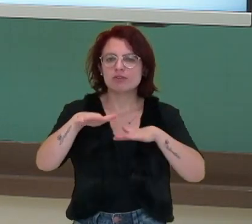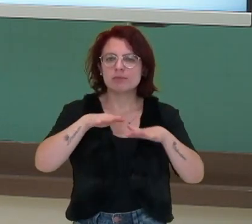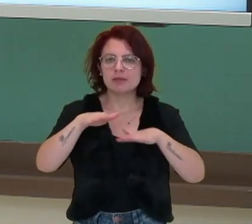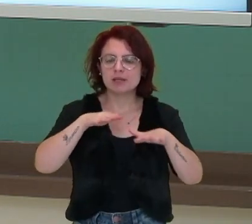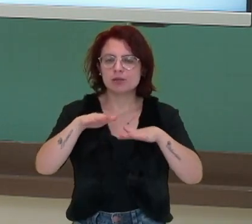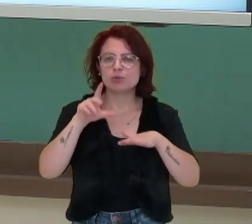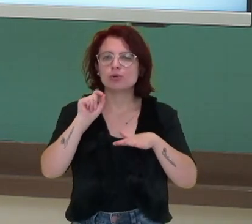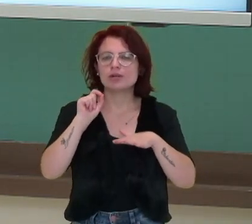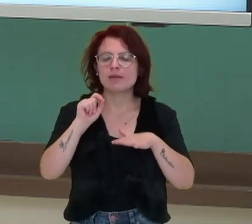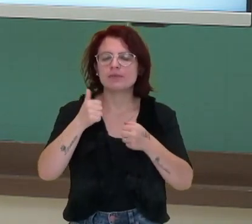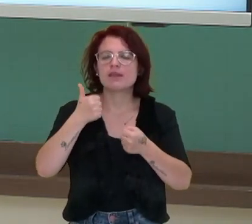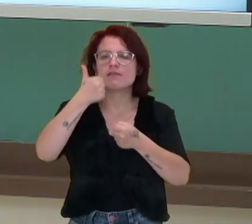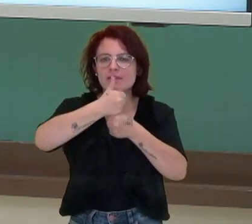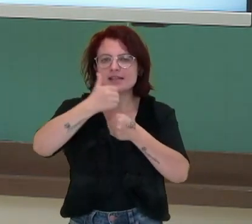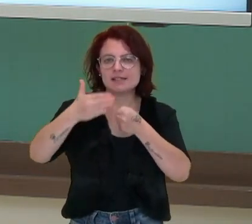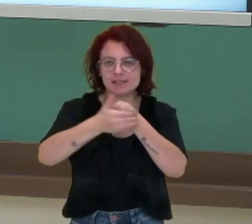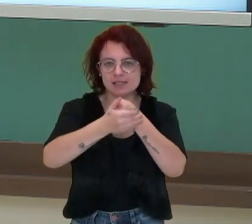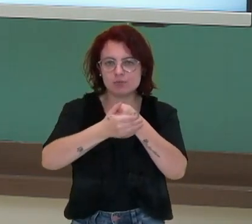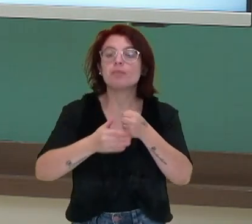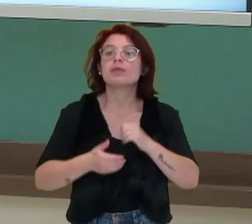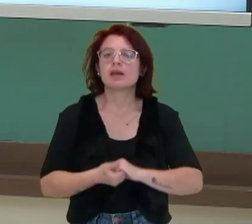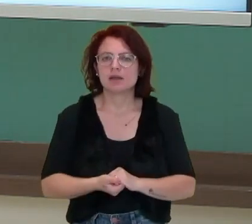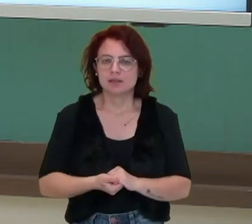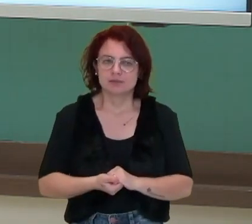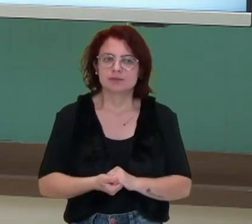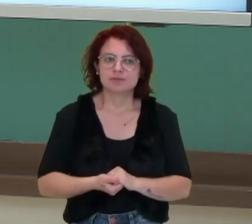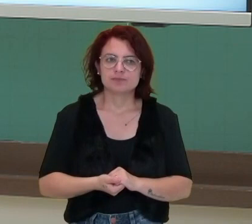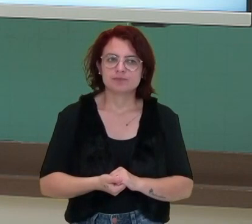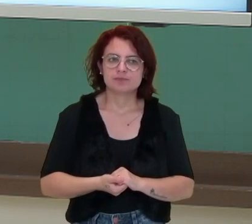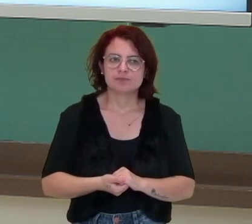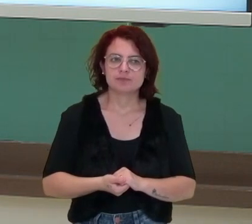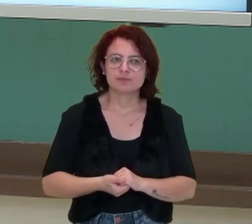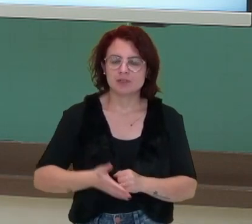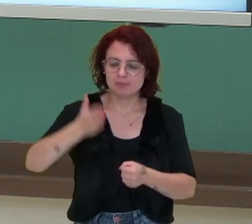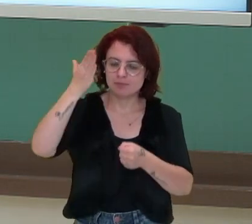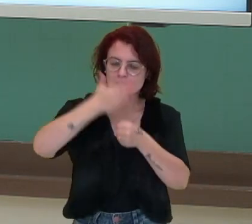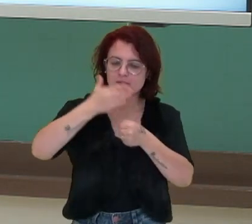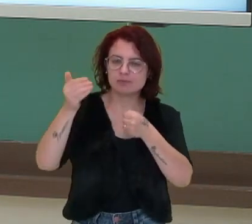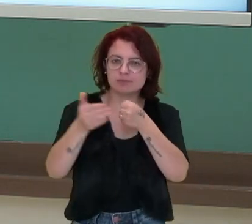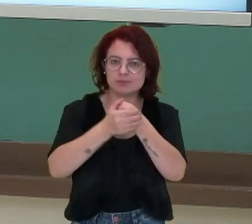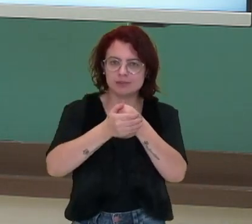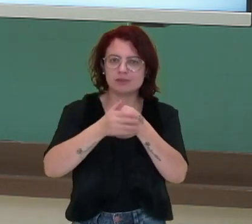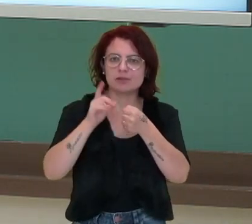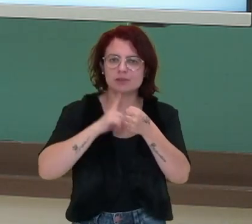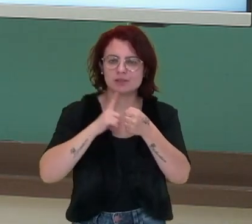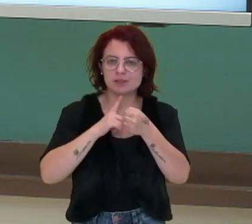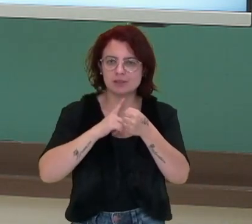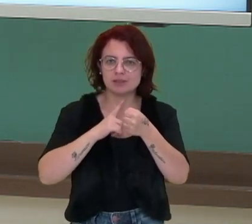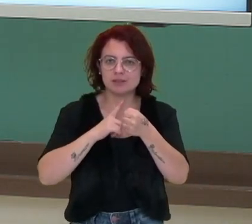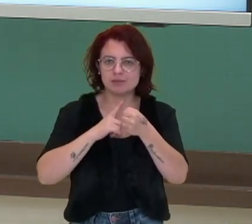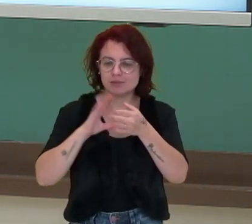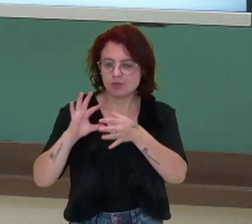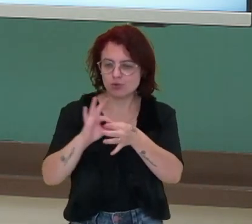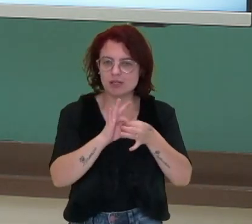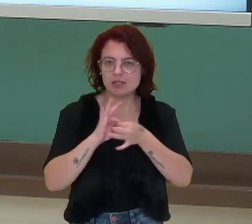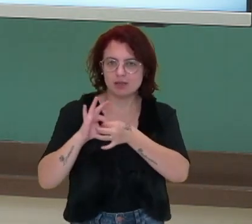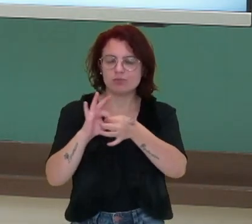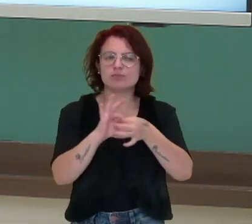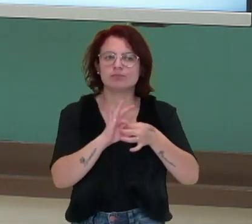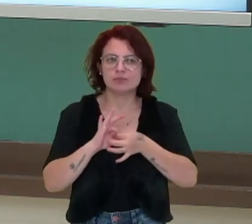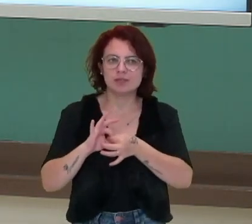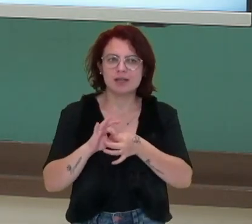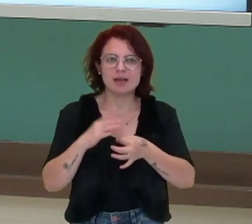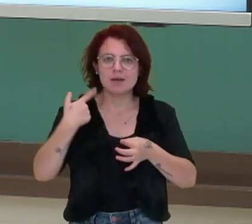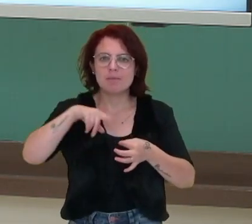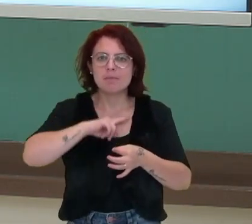feixe. Feixe era exatamente um símbolo da Roma antiga, que era um machado com feixe em volta, significa união. Eles começavam a falar, por que não trazer o